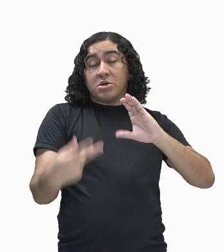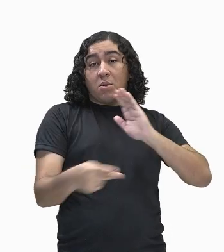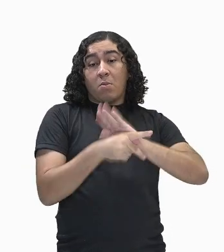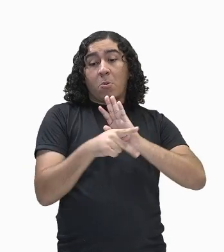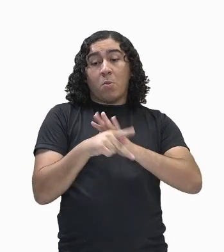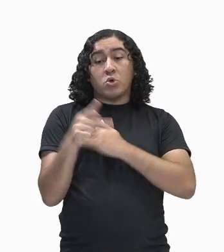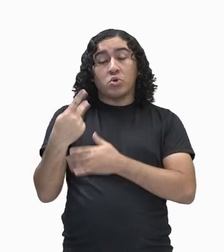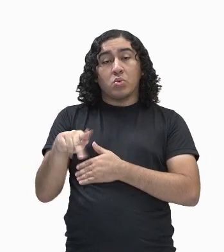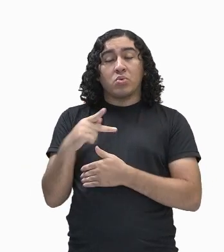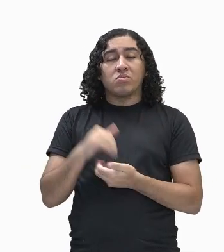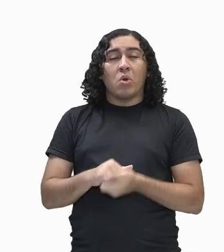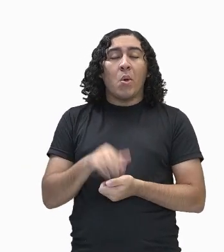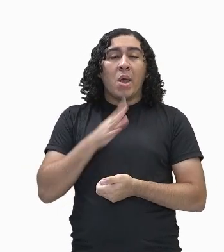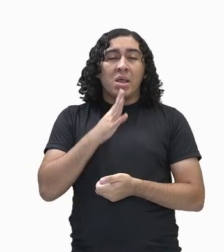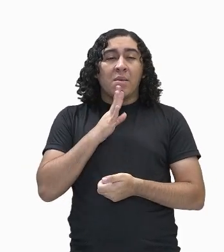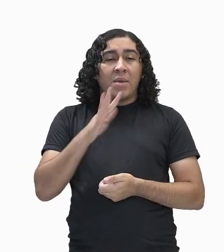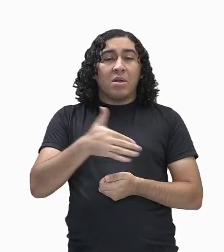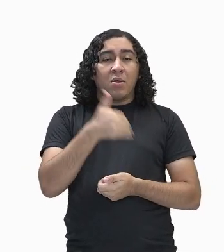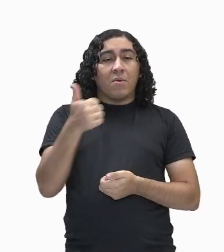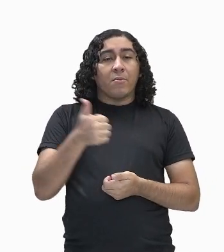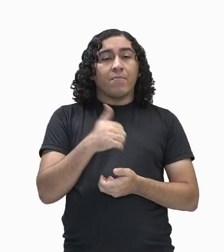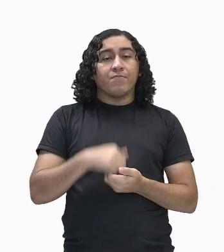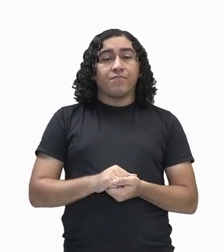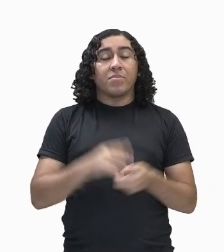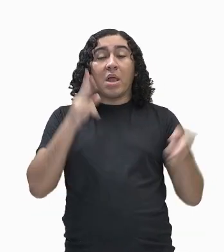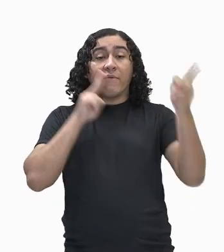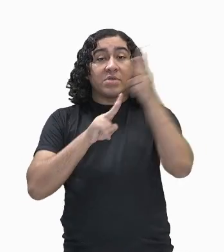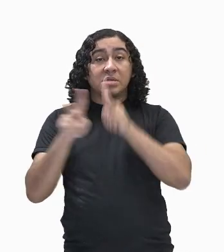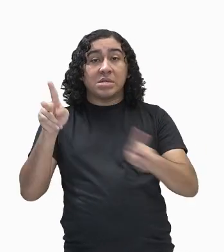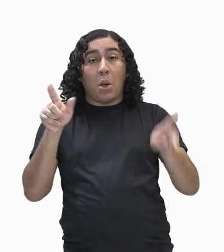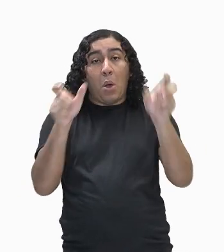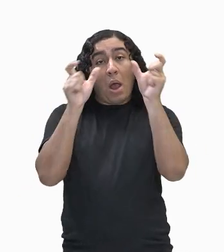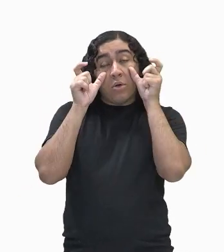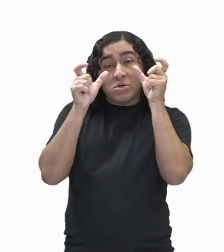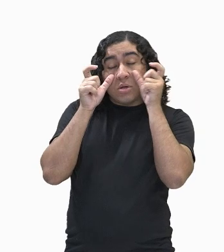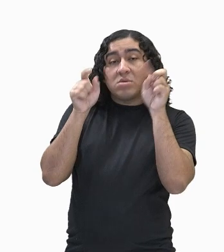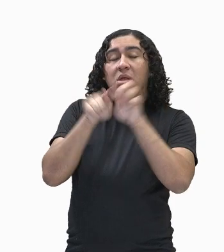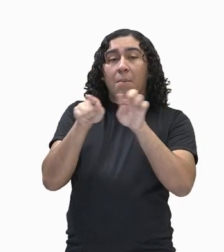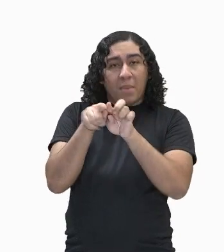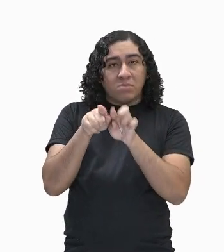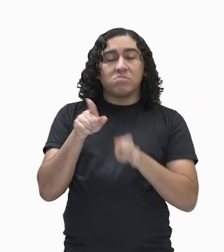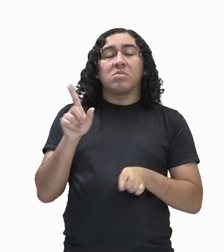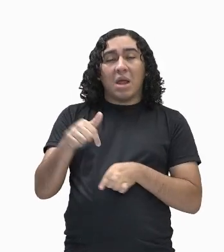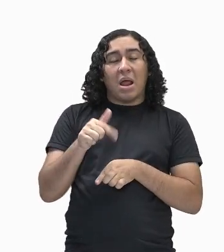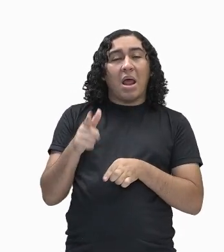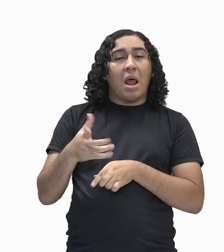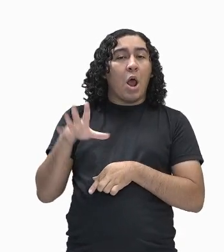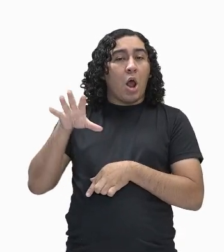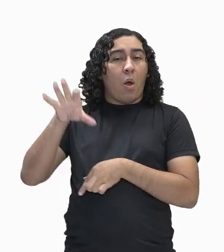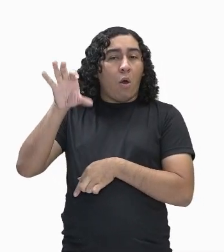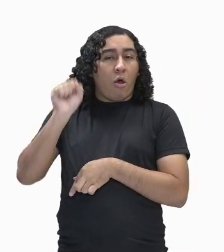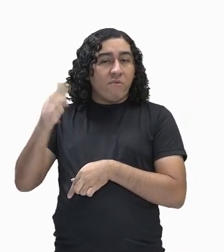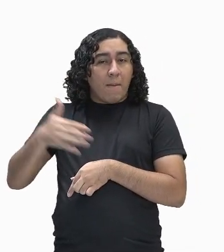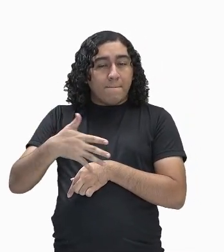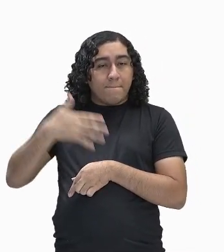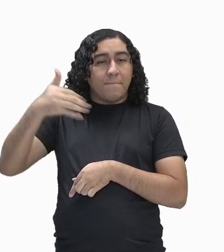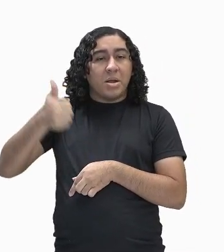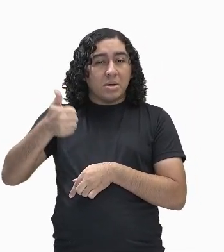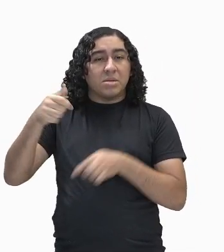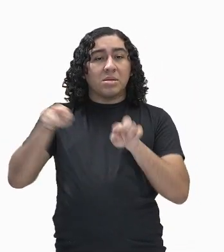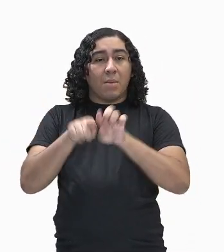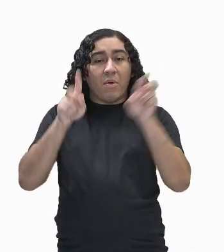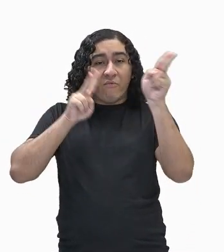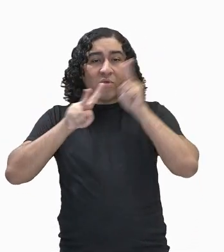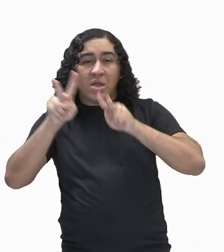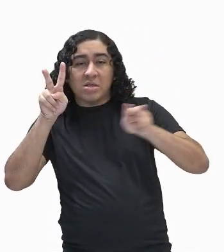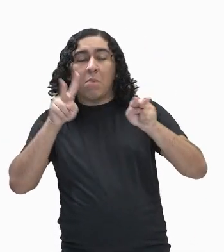vamos conhecer mais. A visão e a audição delas são aguçadas, são sentidos importantes